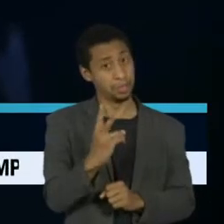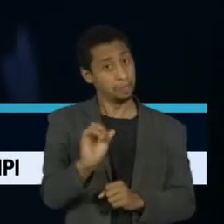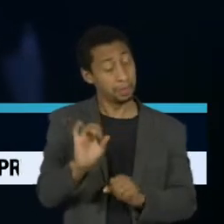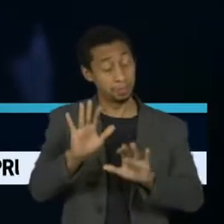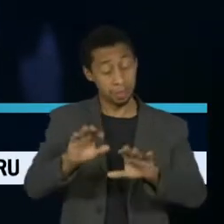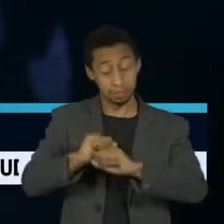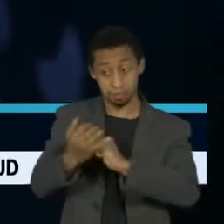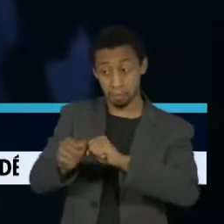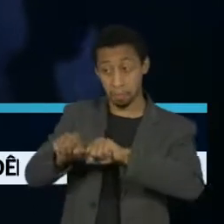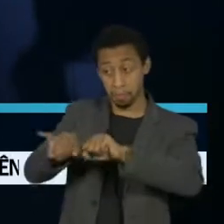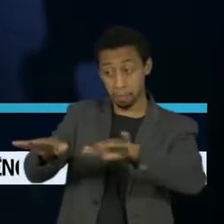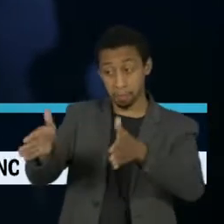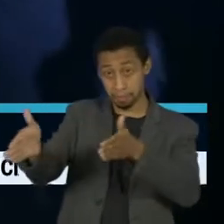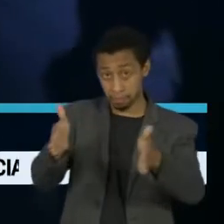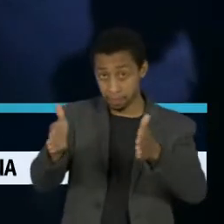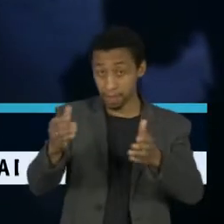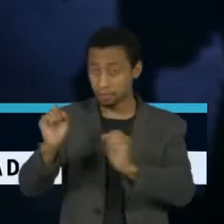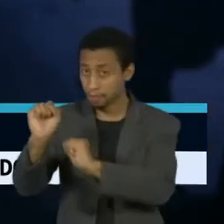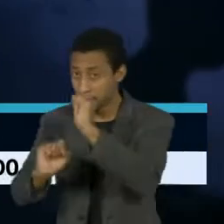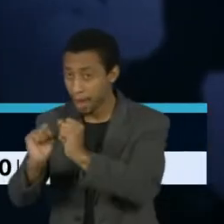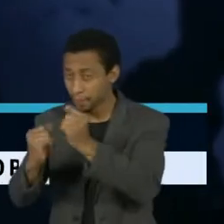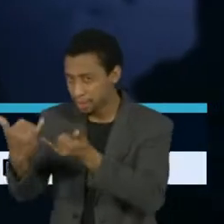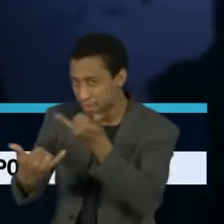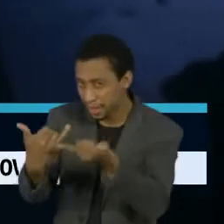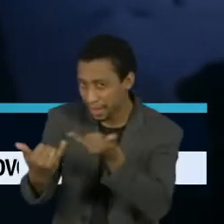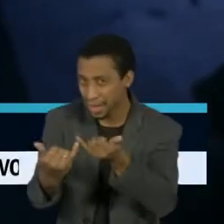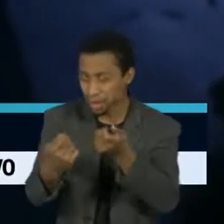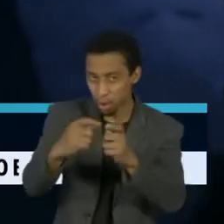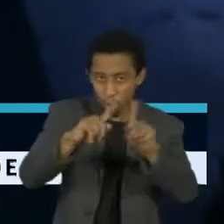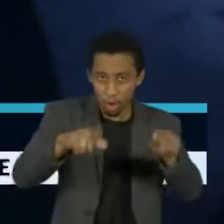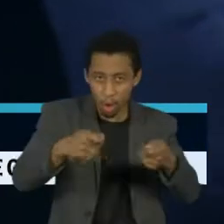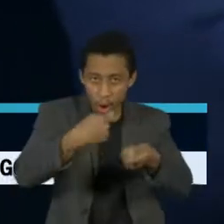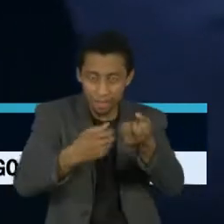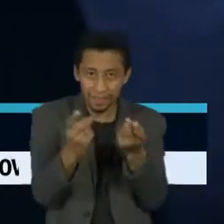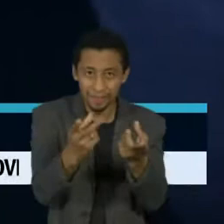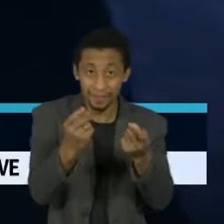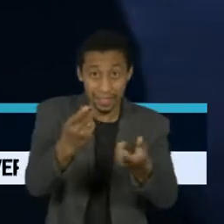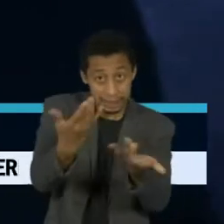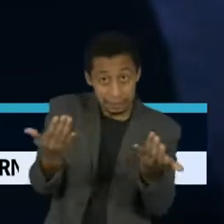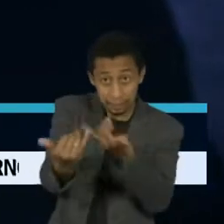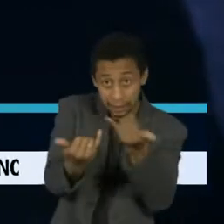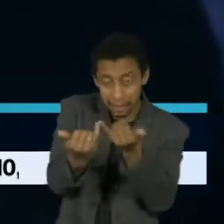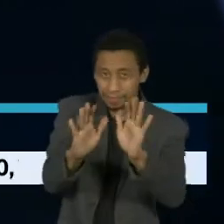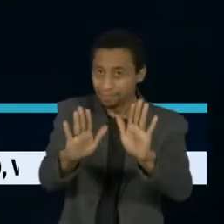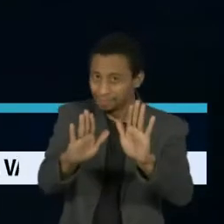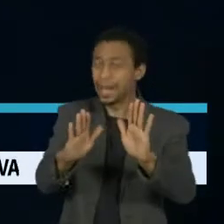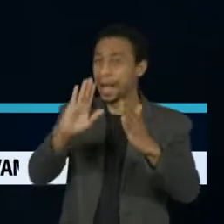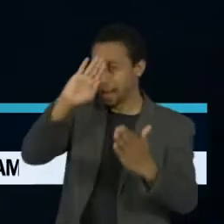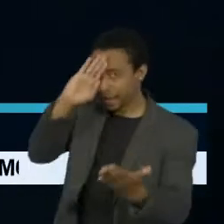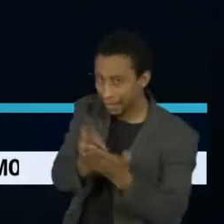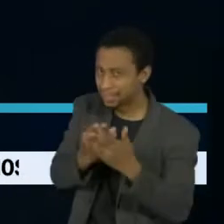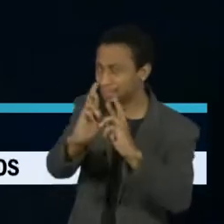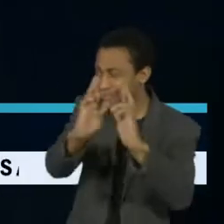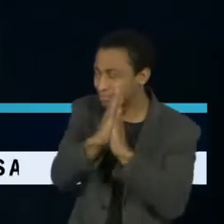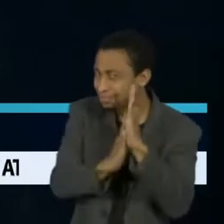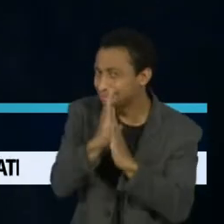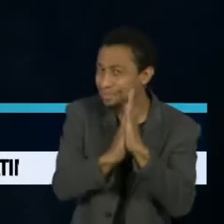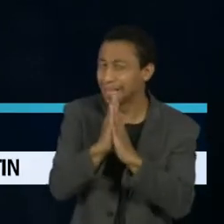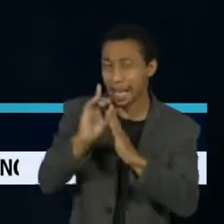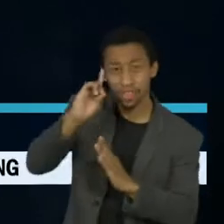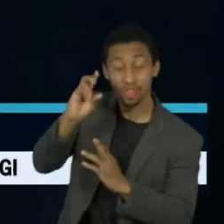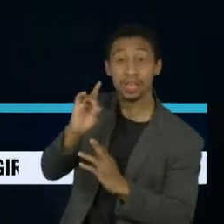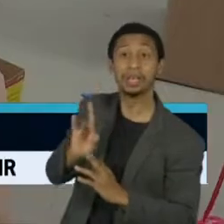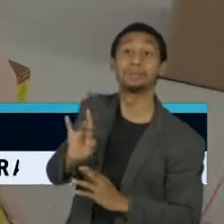os lojistas e as fábricas de brinquedos apostam numa das suas principais datas, o Dia das Crianças, para manter os negócios